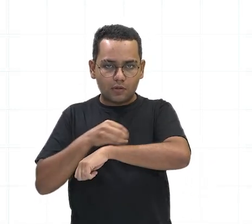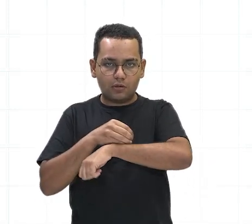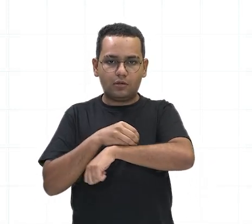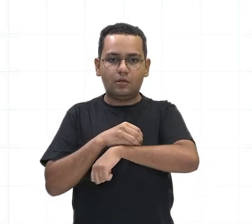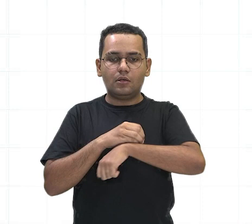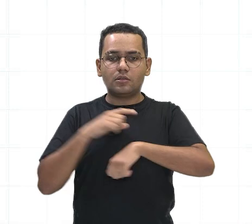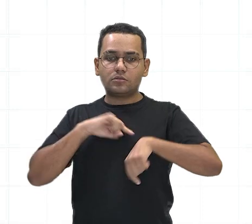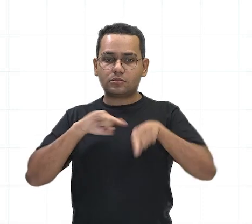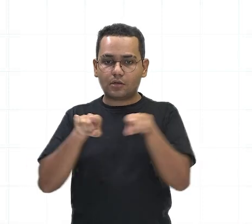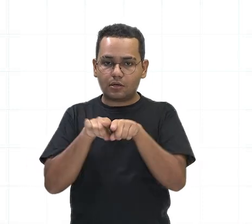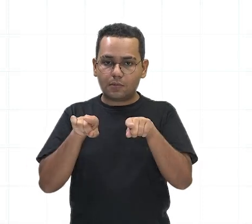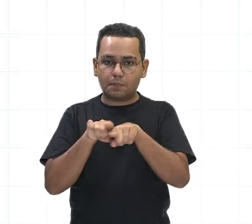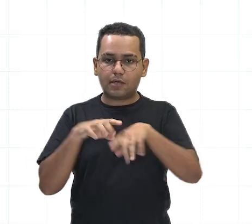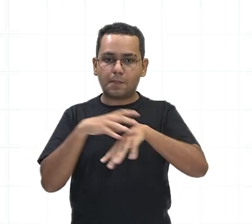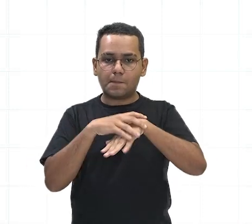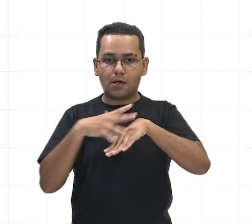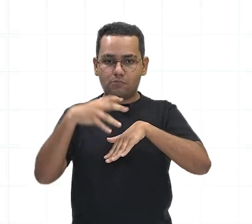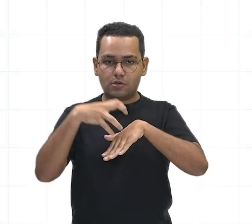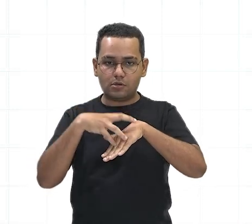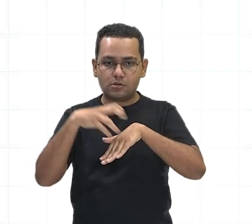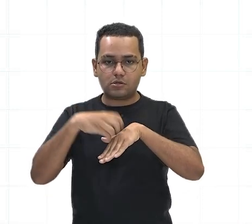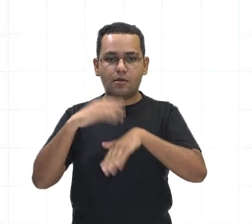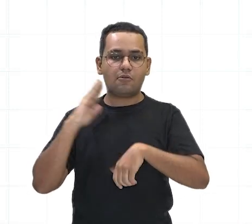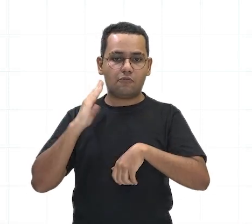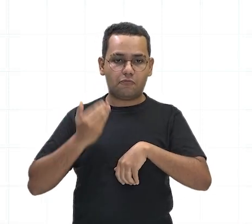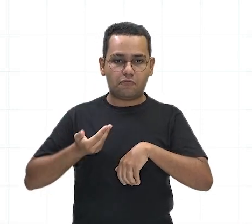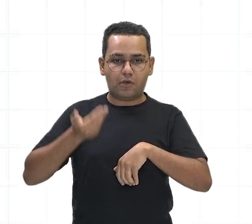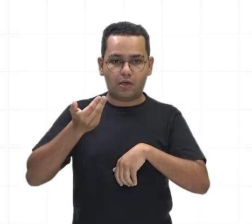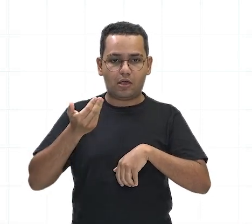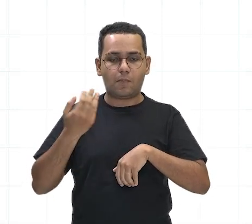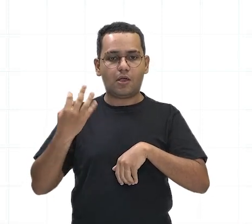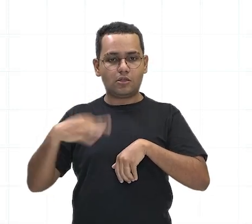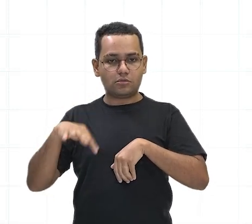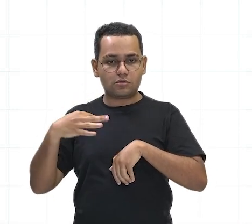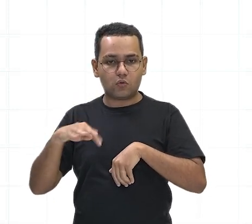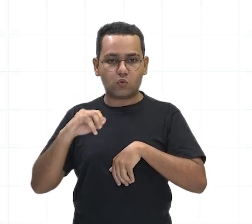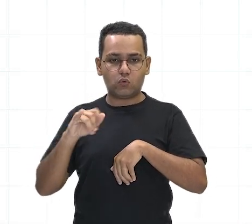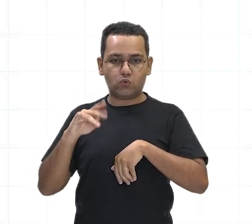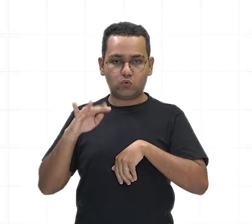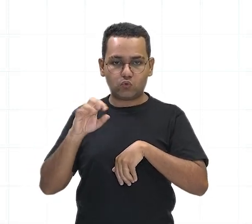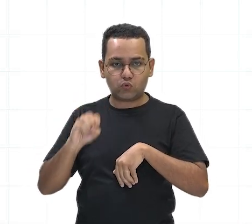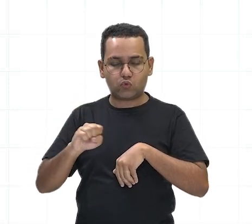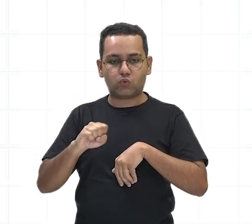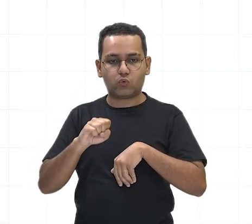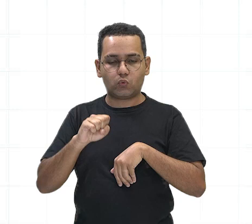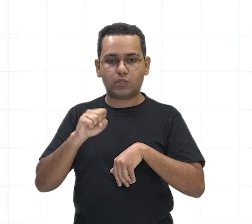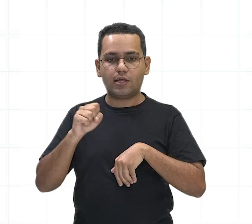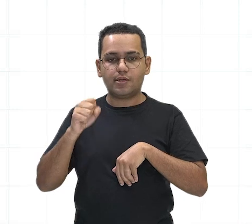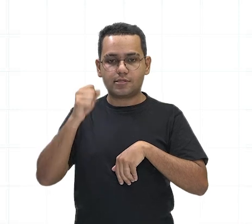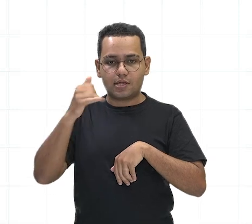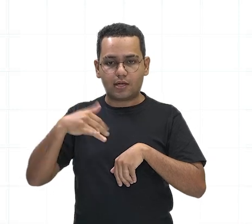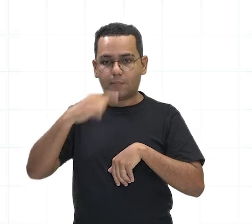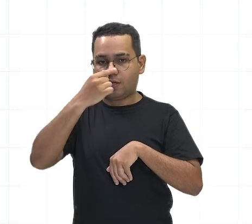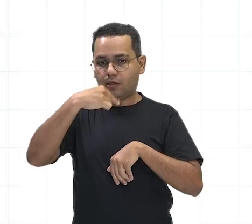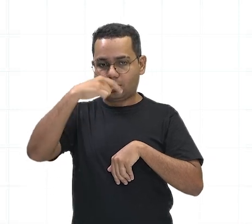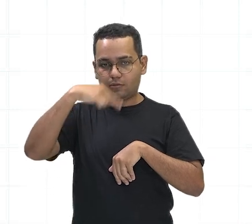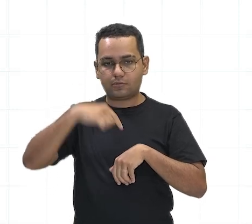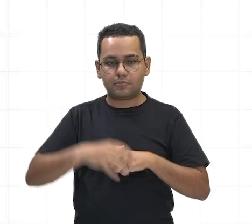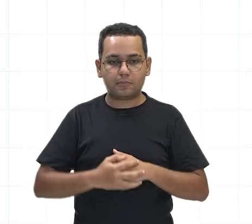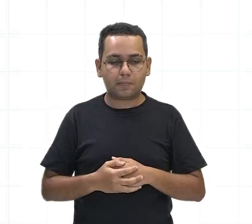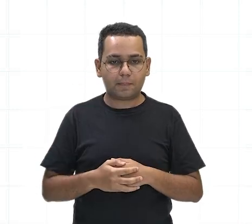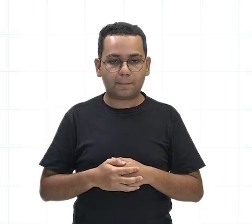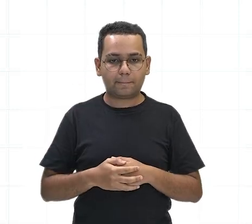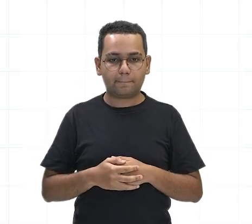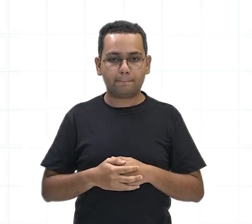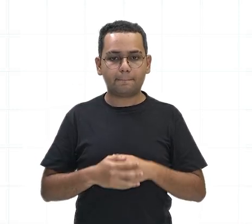mãos e pés, febre, dor nas juntas, sangramentos nasais recorrentes, diminuição da força